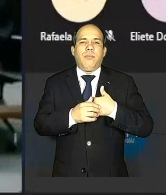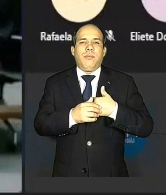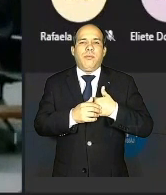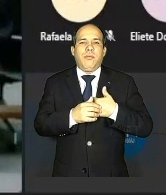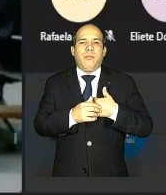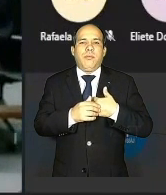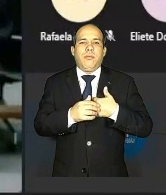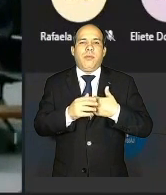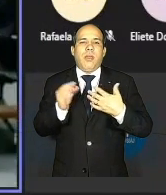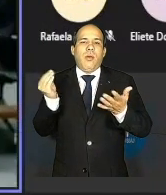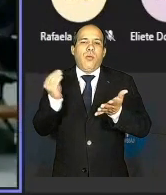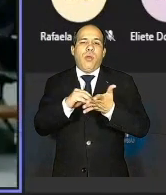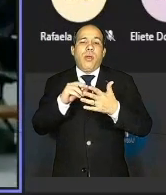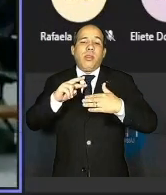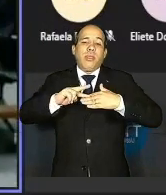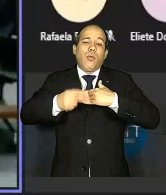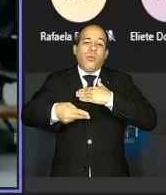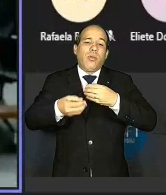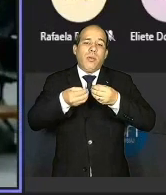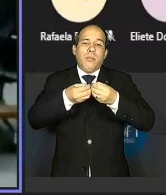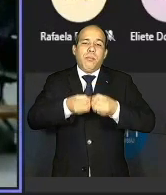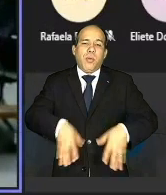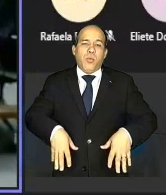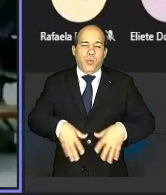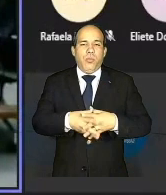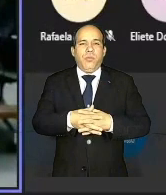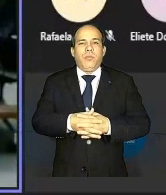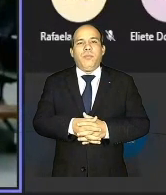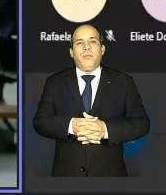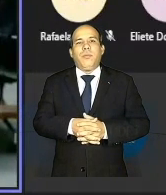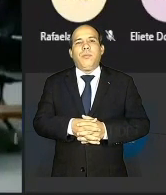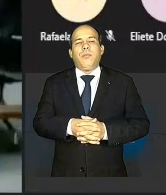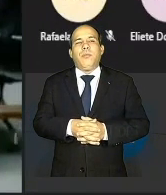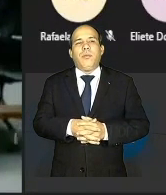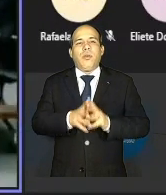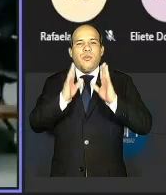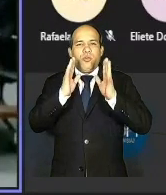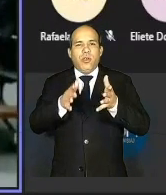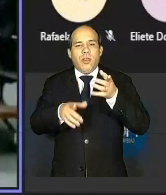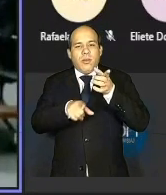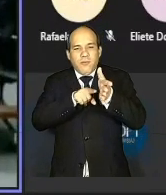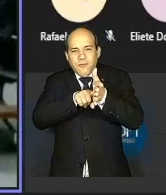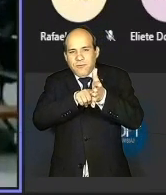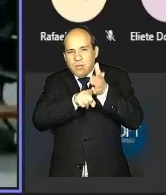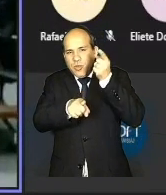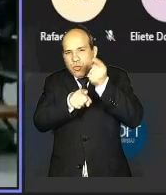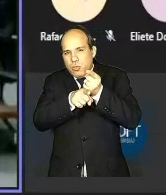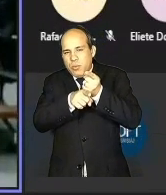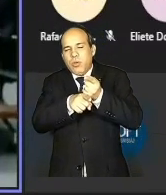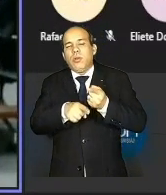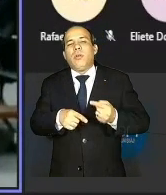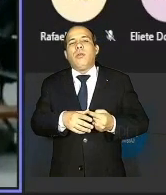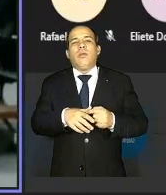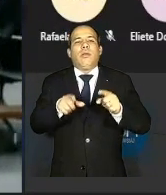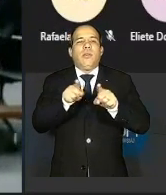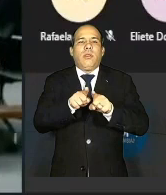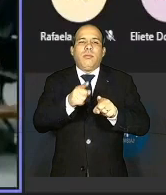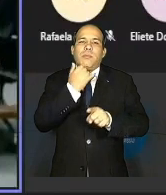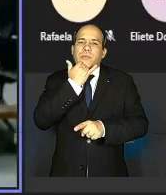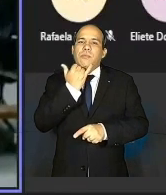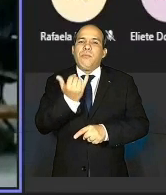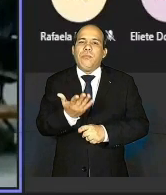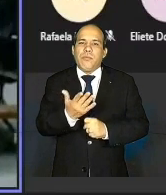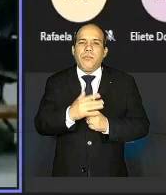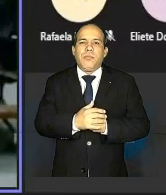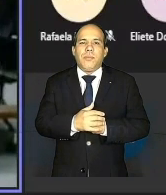que estabelece causalidade com o prejuízo que foi verificado.